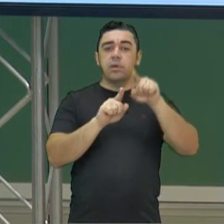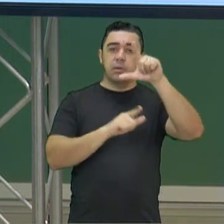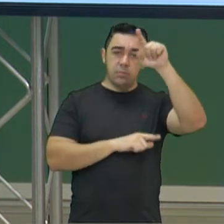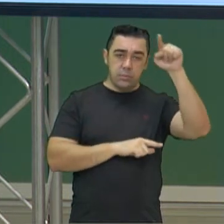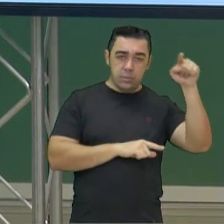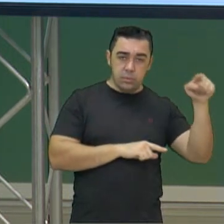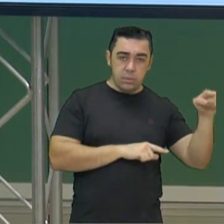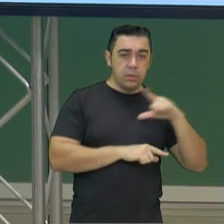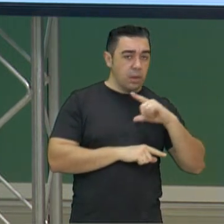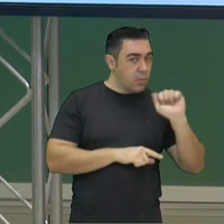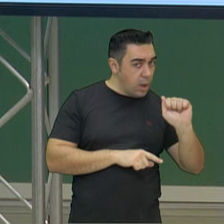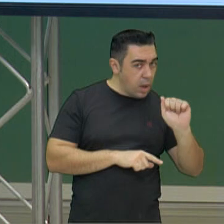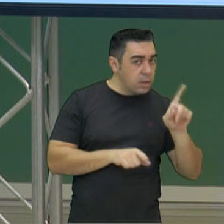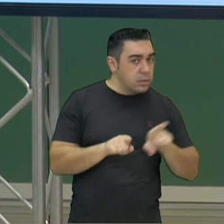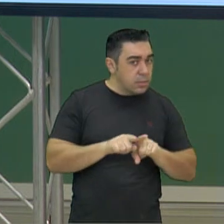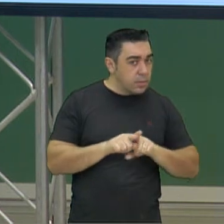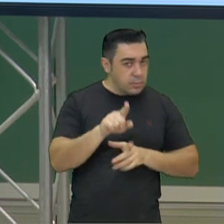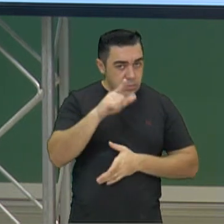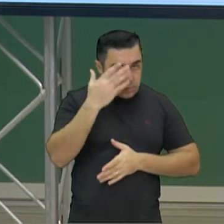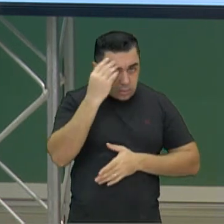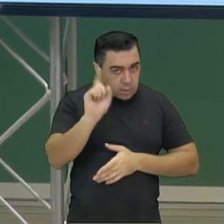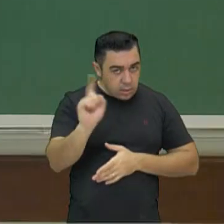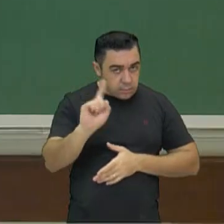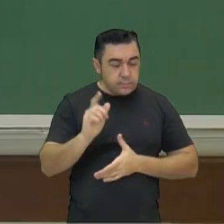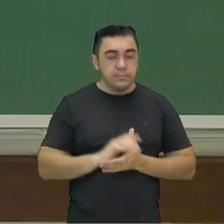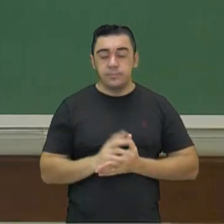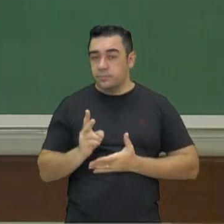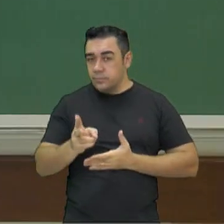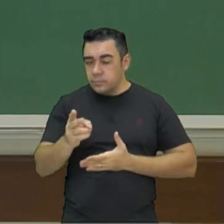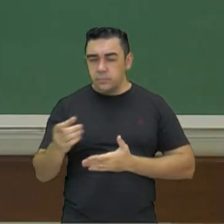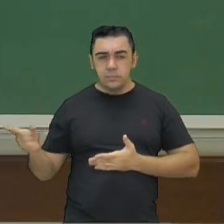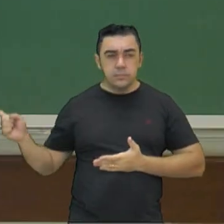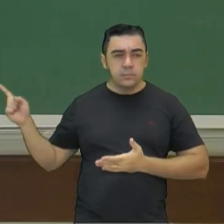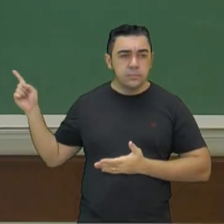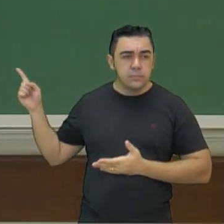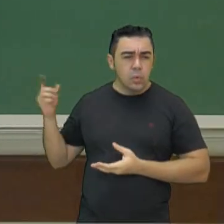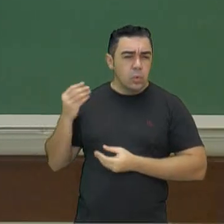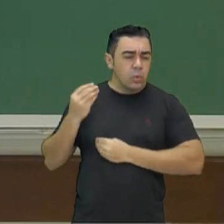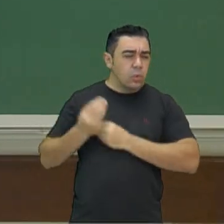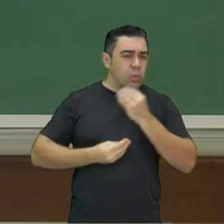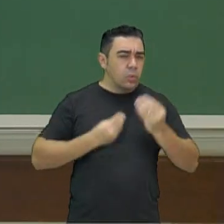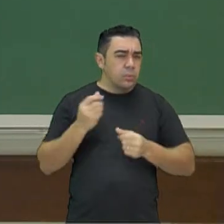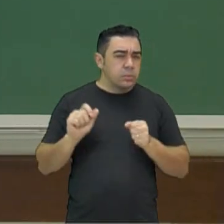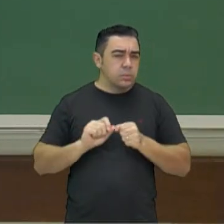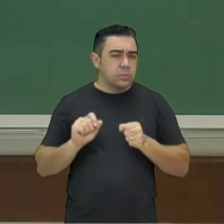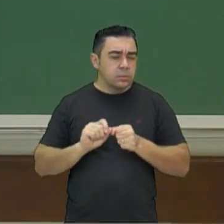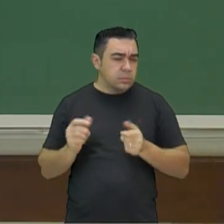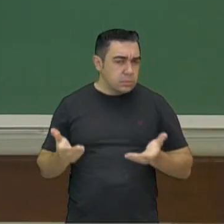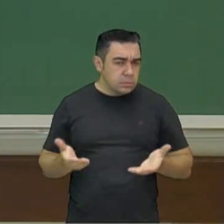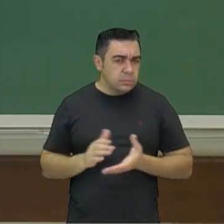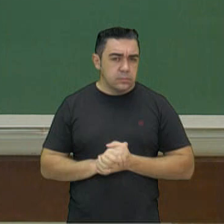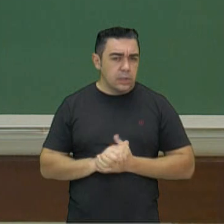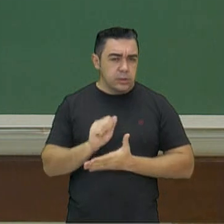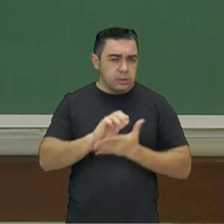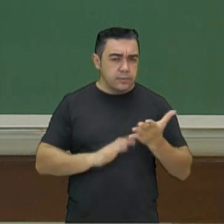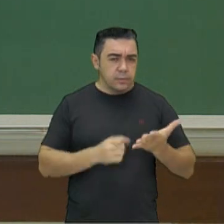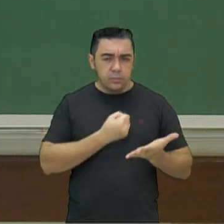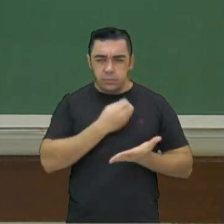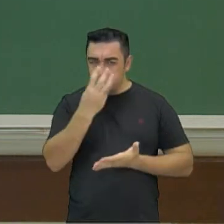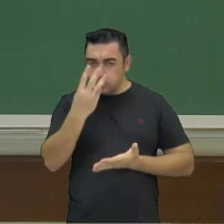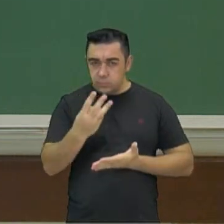tá bom? Não se esqueçam disso. Então, continuando, como é que a gente vai fazer para resolver esse exercício